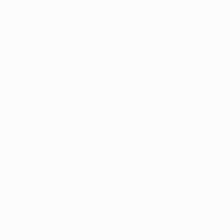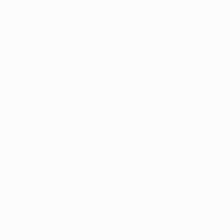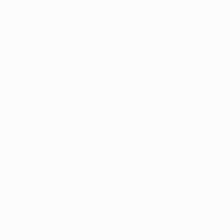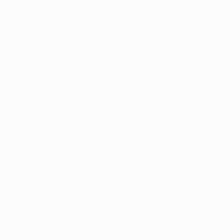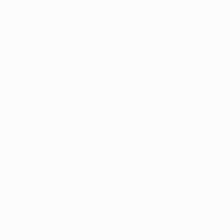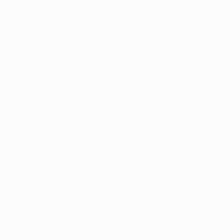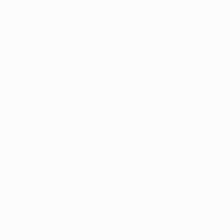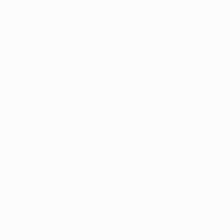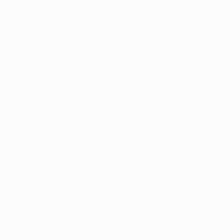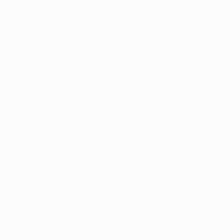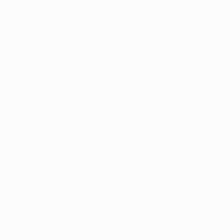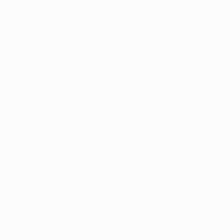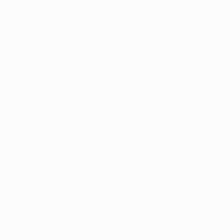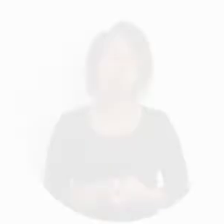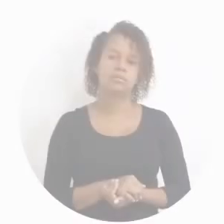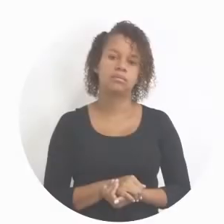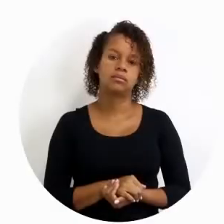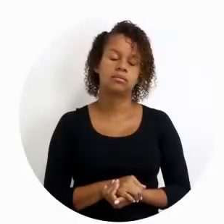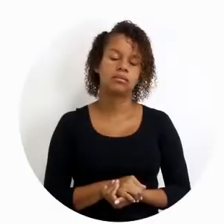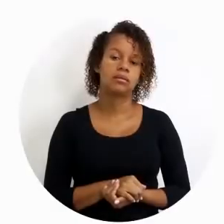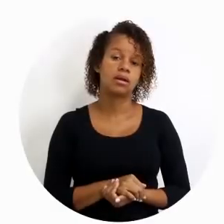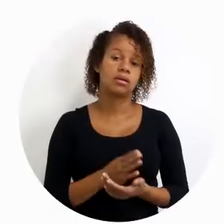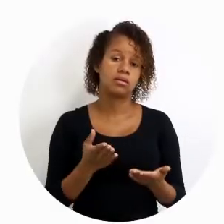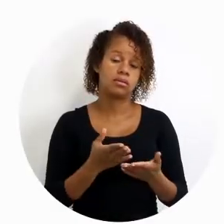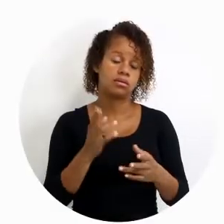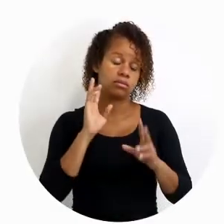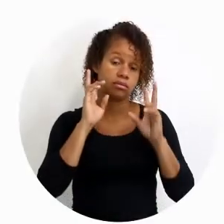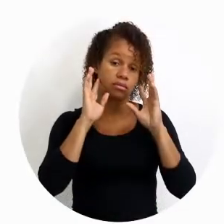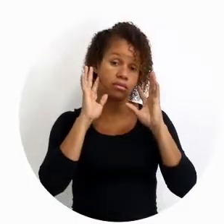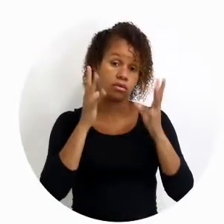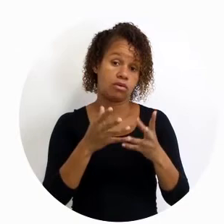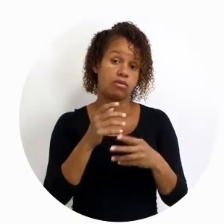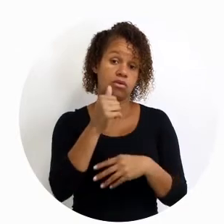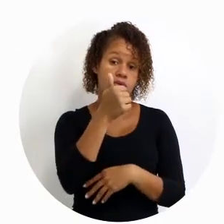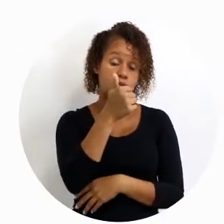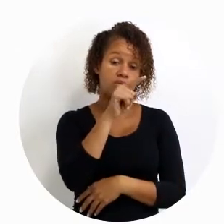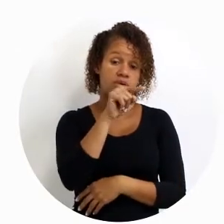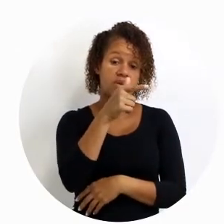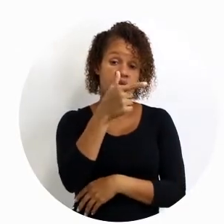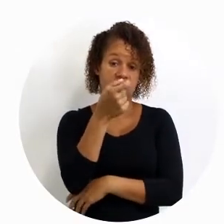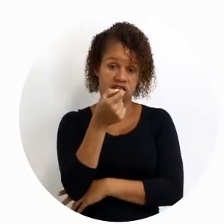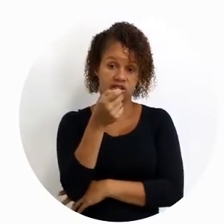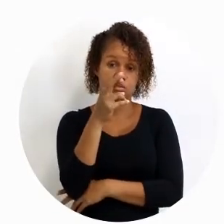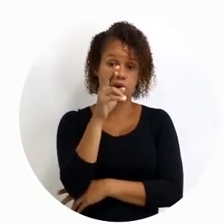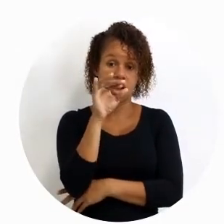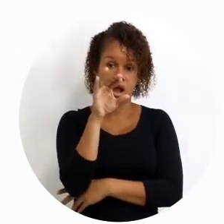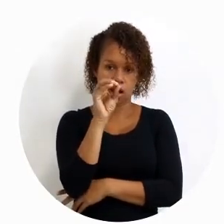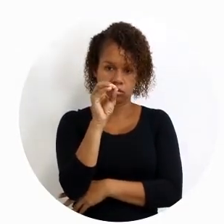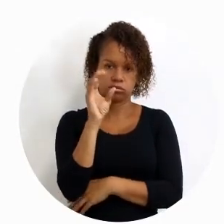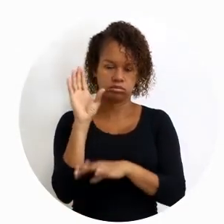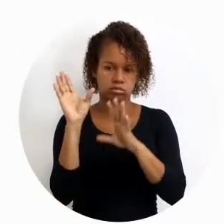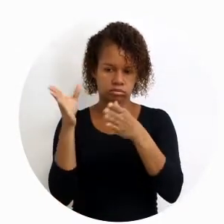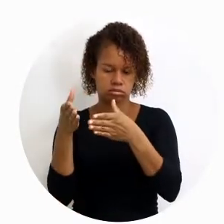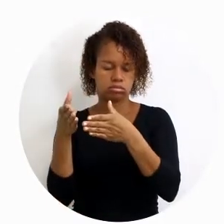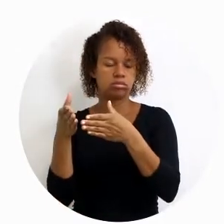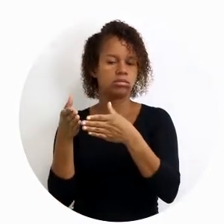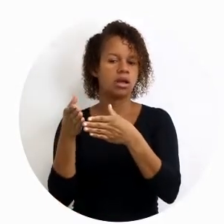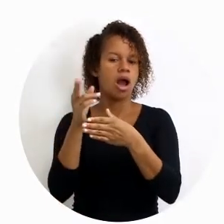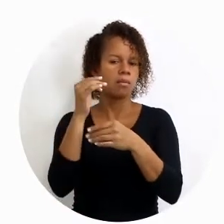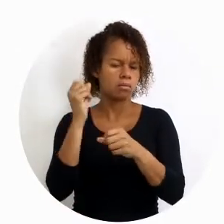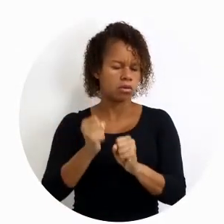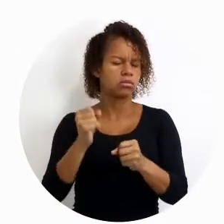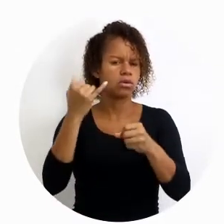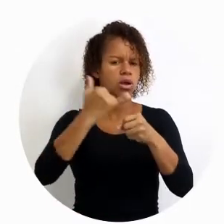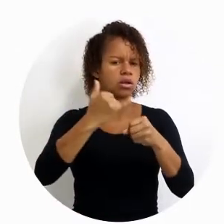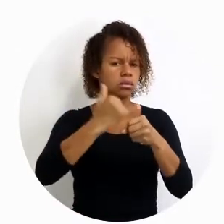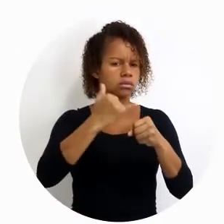Nesse caso, definimos 1,20 para o raio. E assim nós podemos